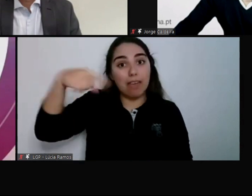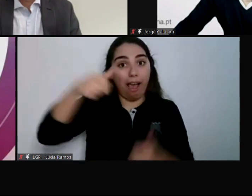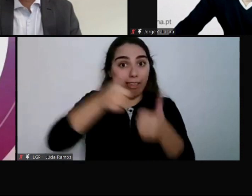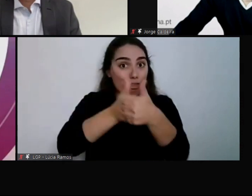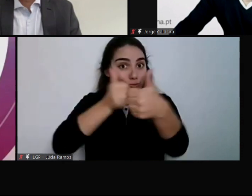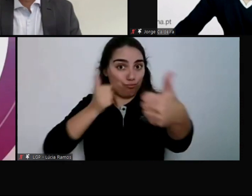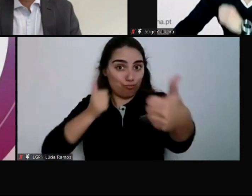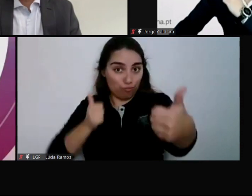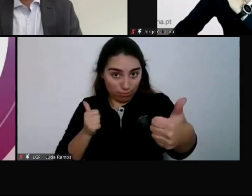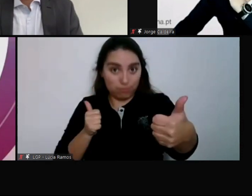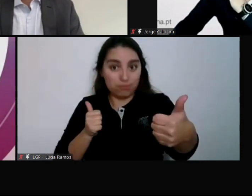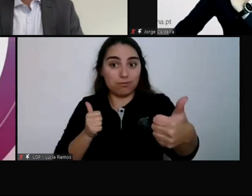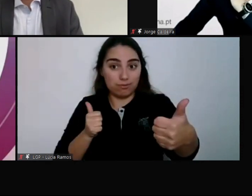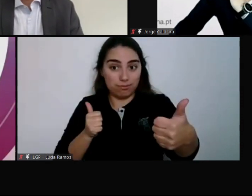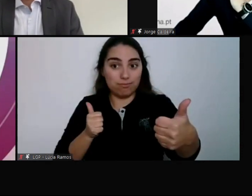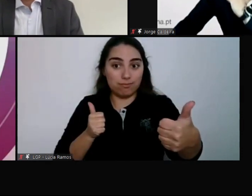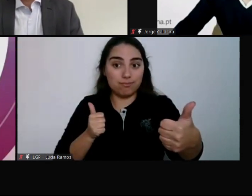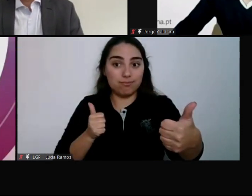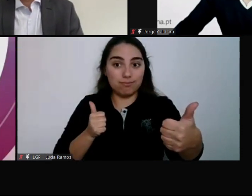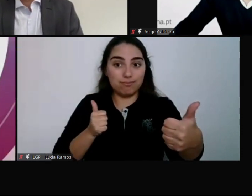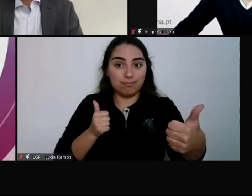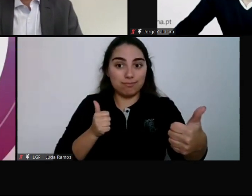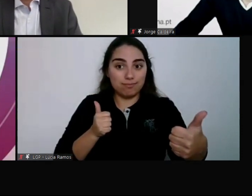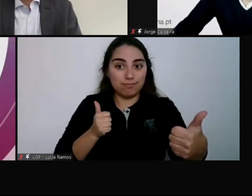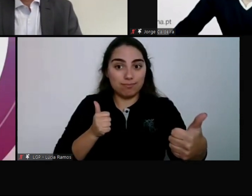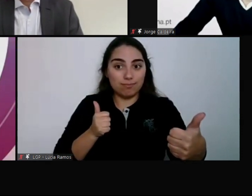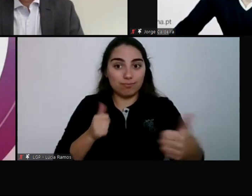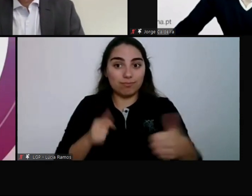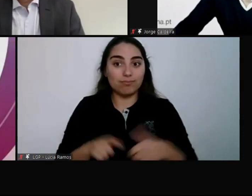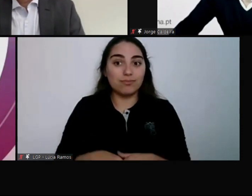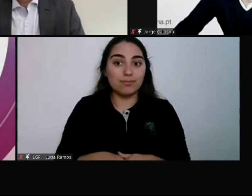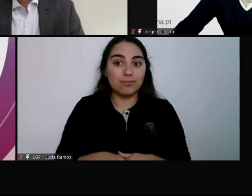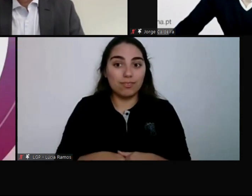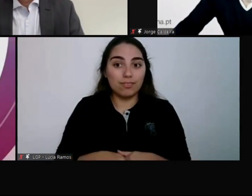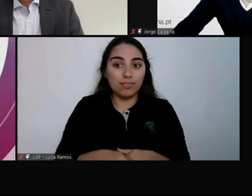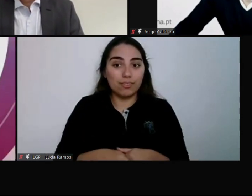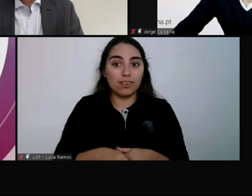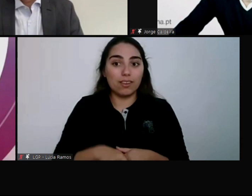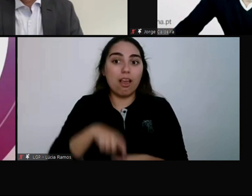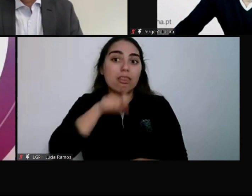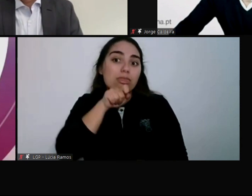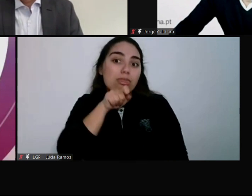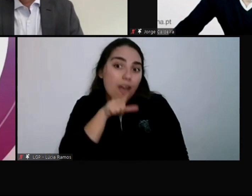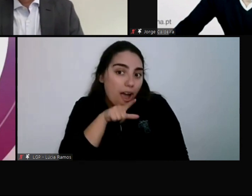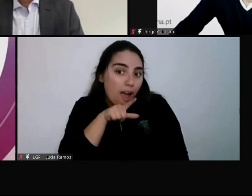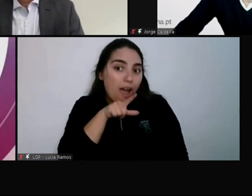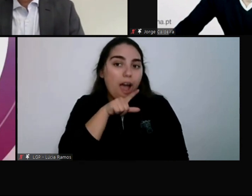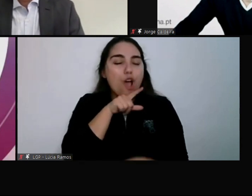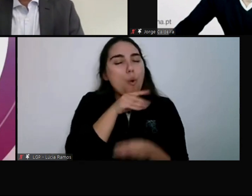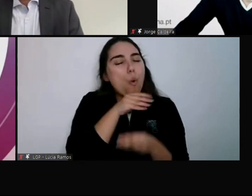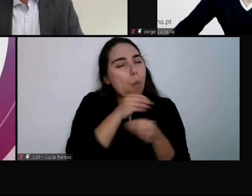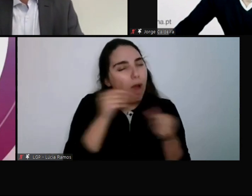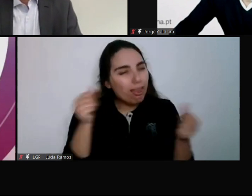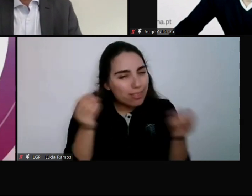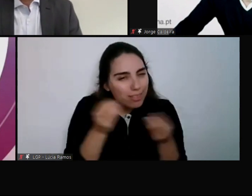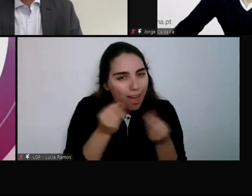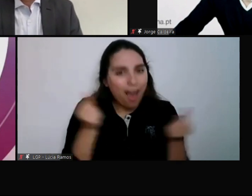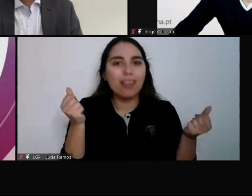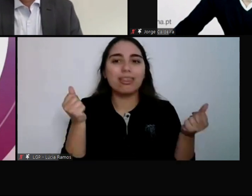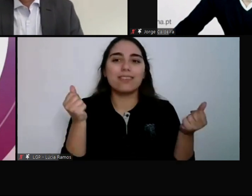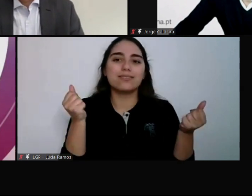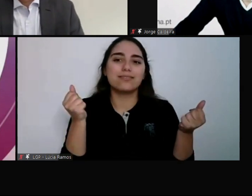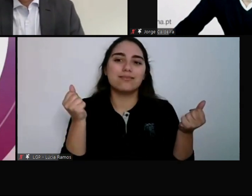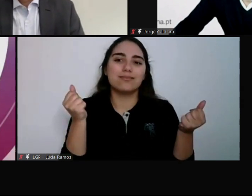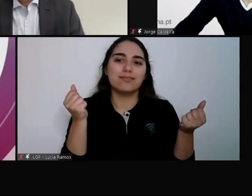através de MOOC, que tem de facto permitido com qualidade